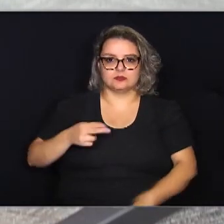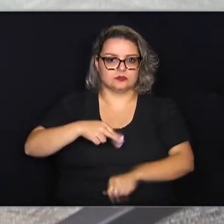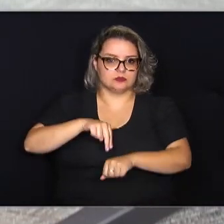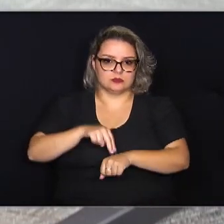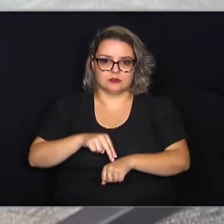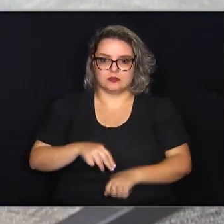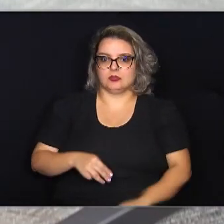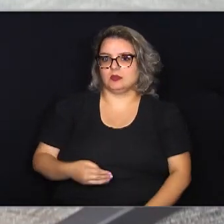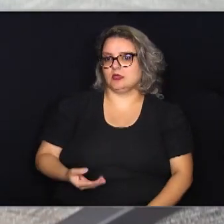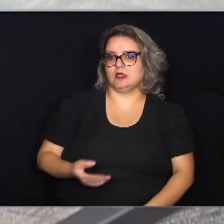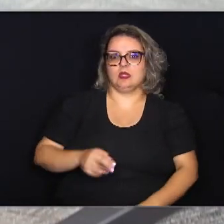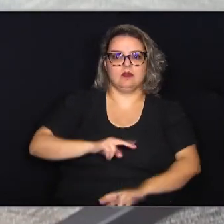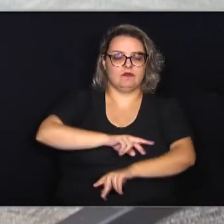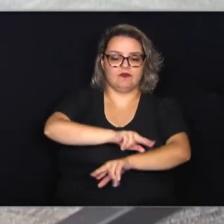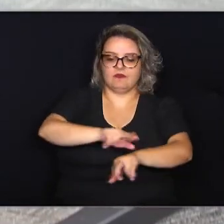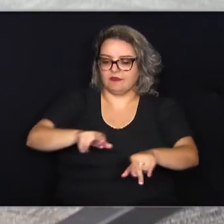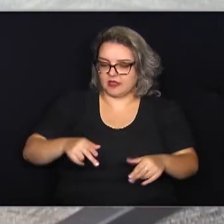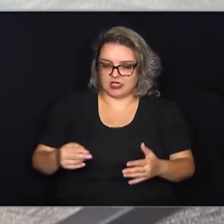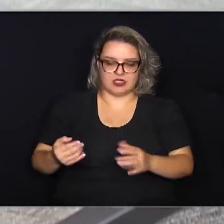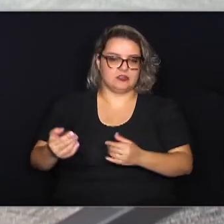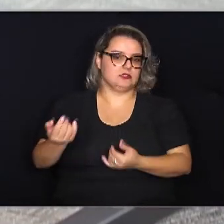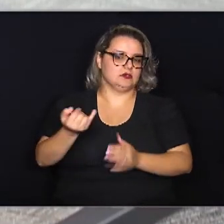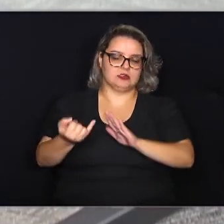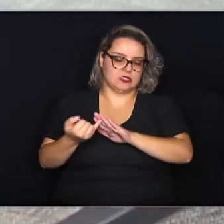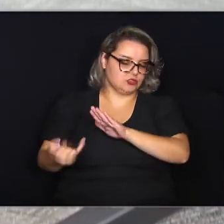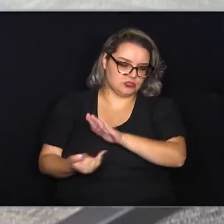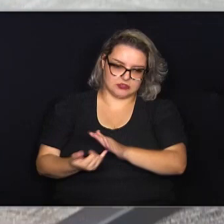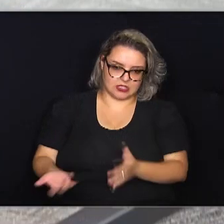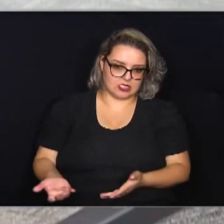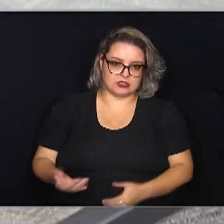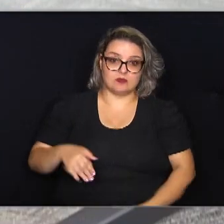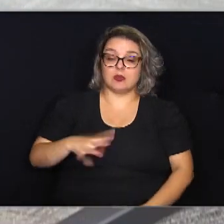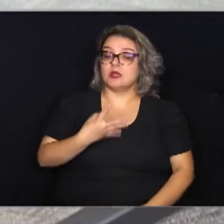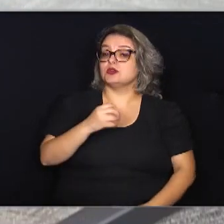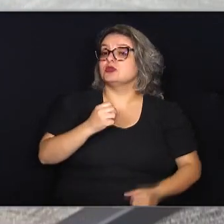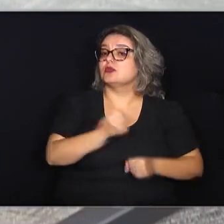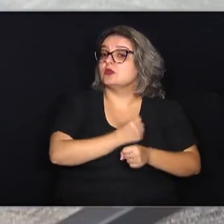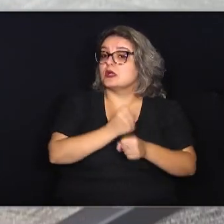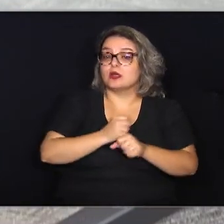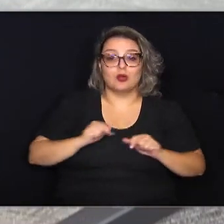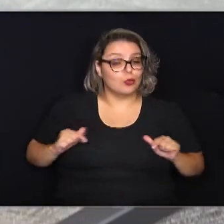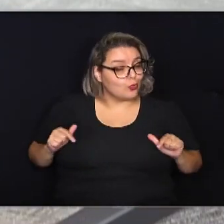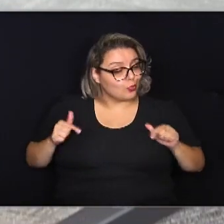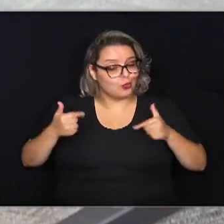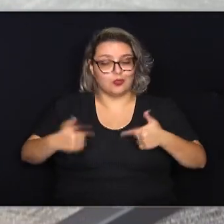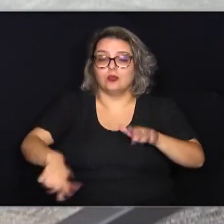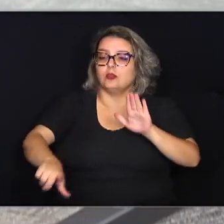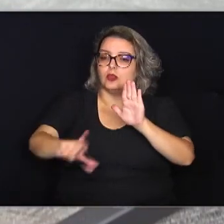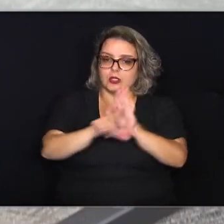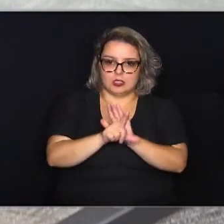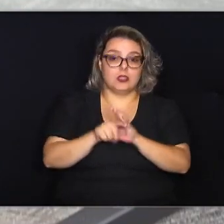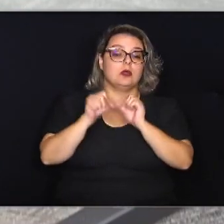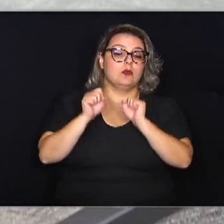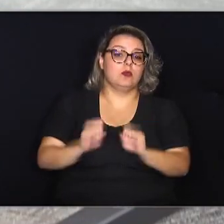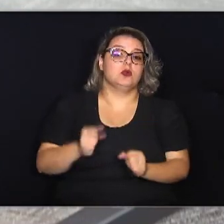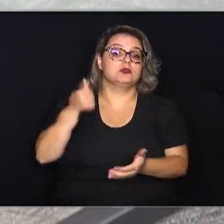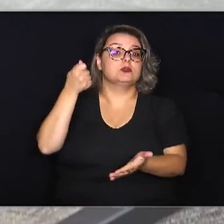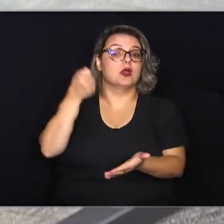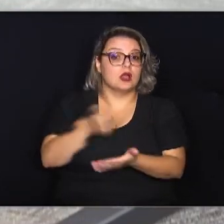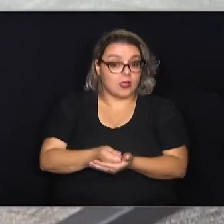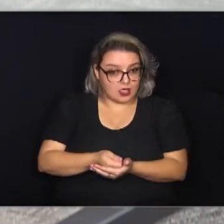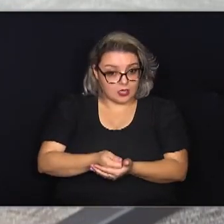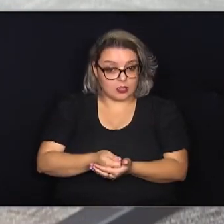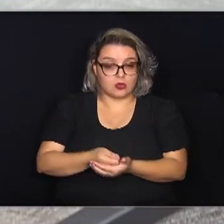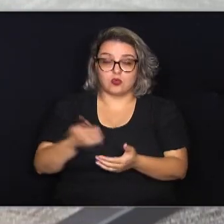MNU, Negro e várias outras entidades, são mais de 40 anos que lutam por legislações que possam garantir